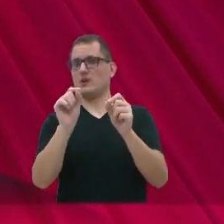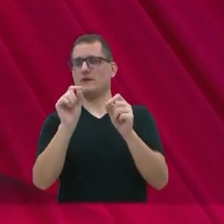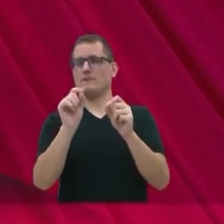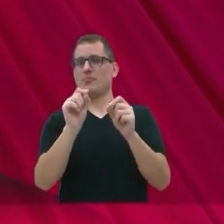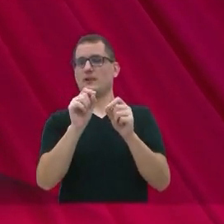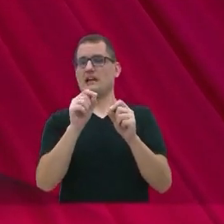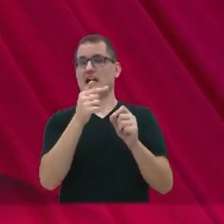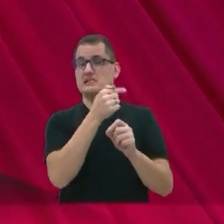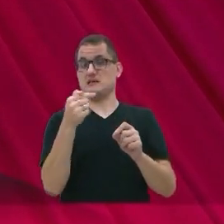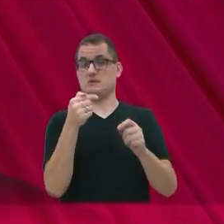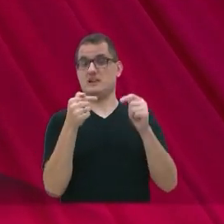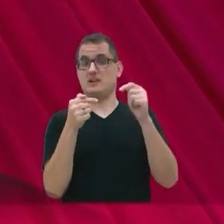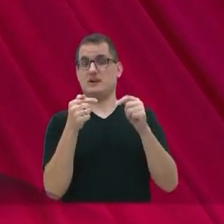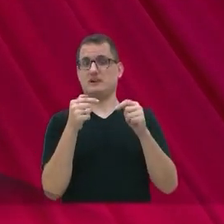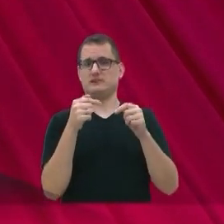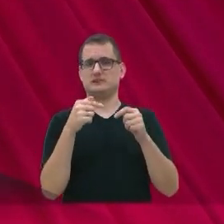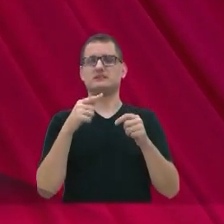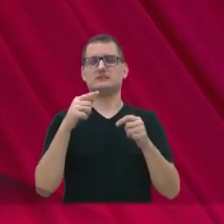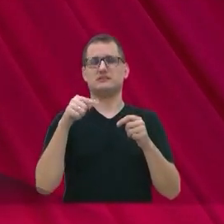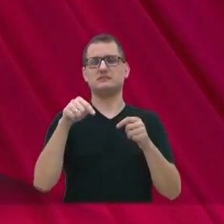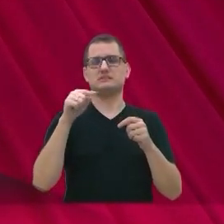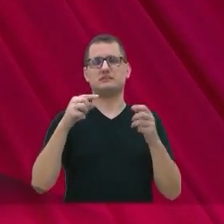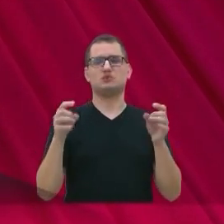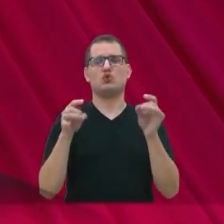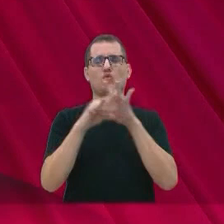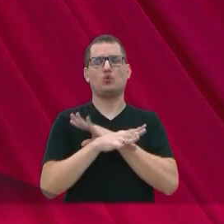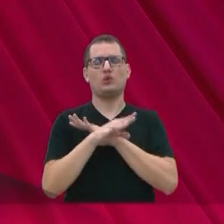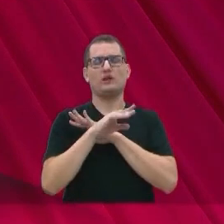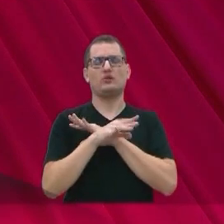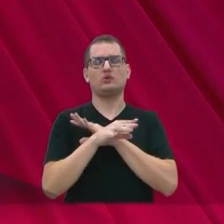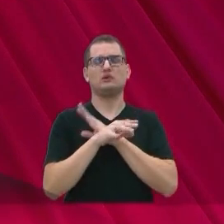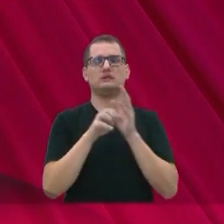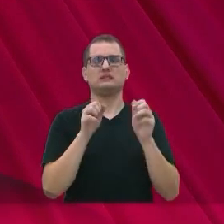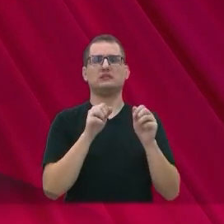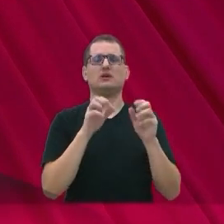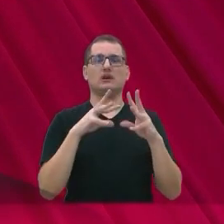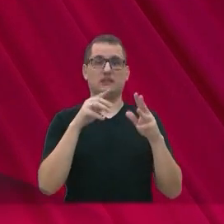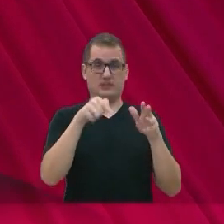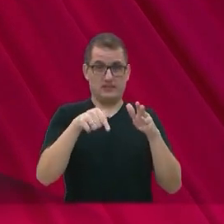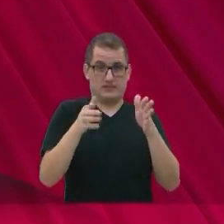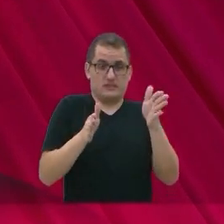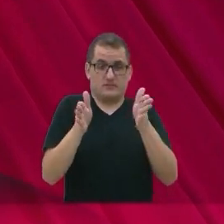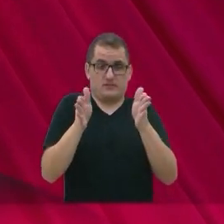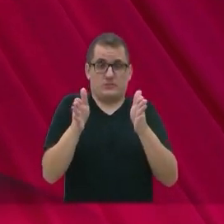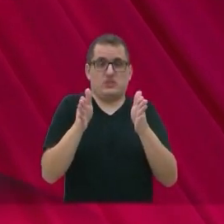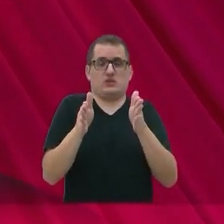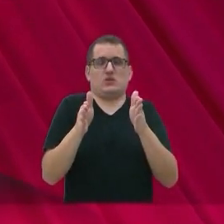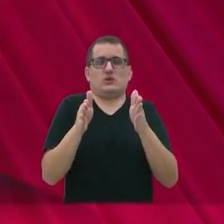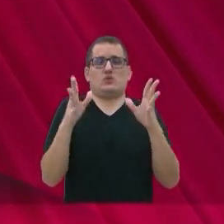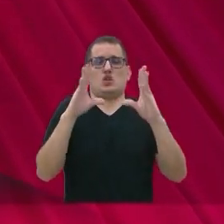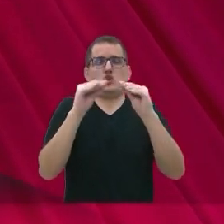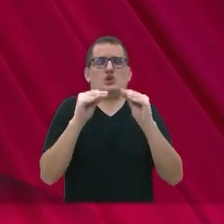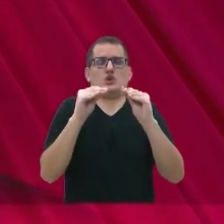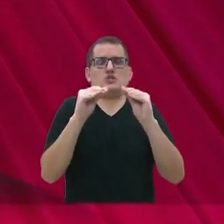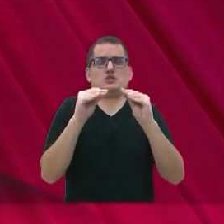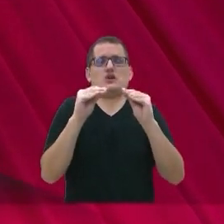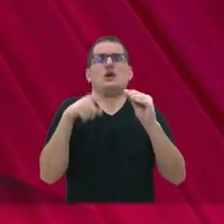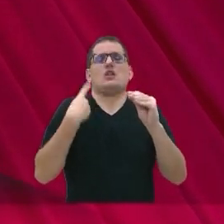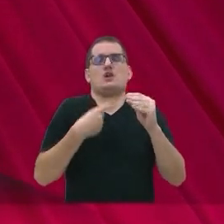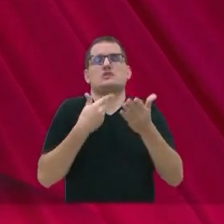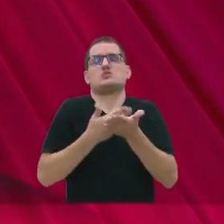série, nós vamos começar uma série poderosa, Milagres.